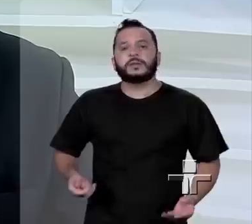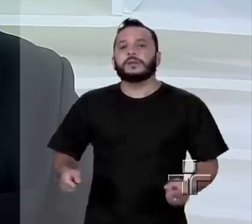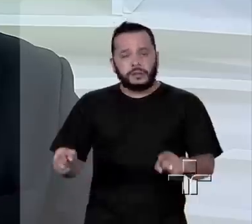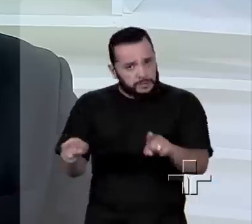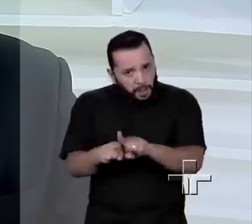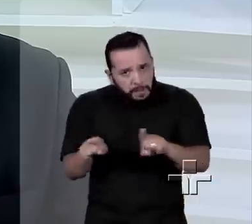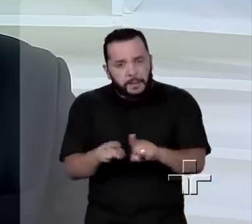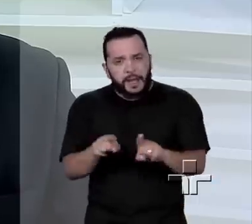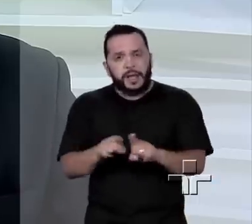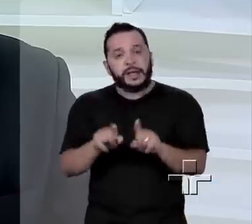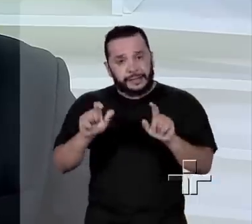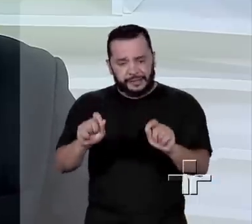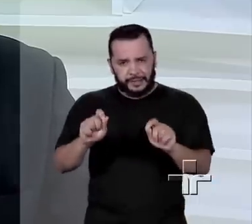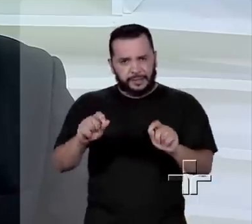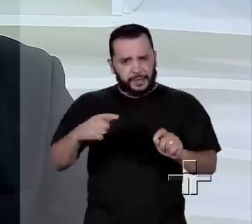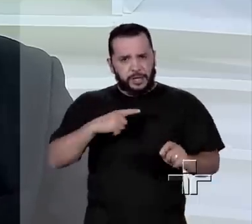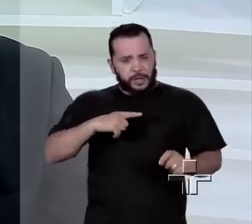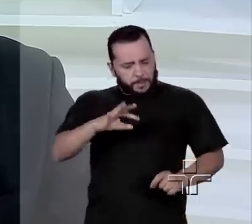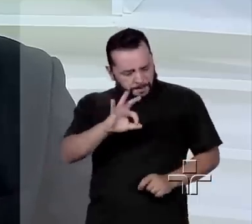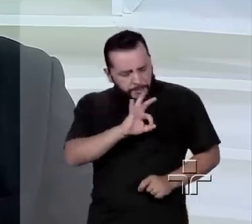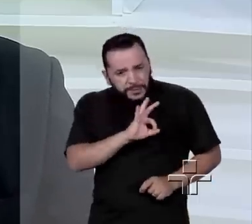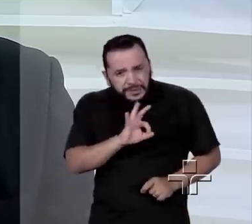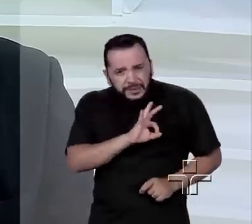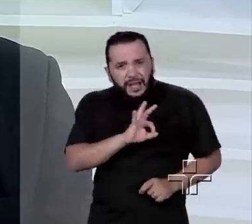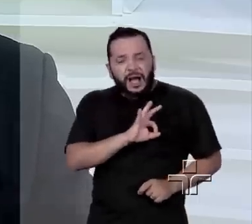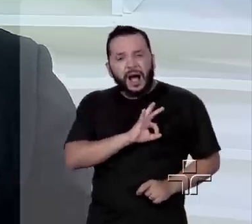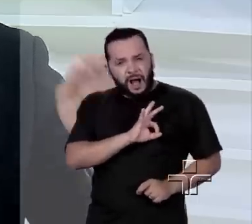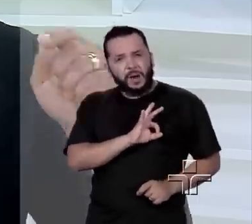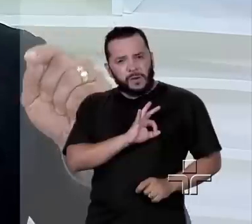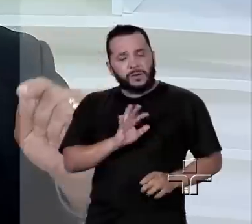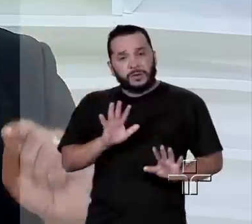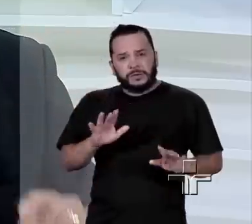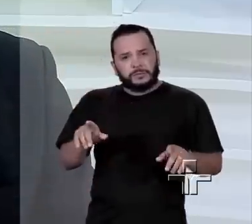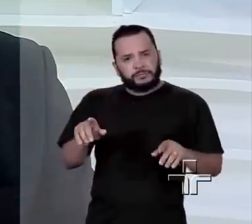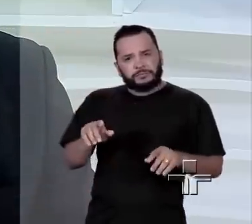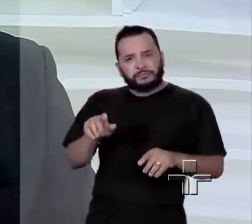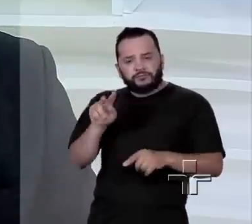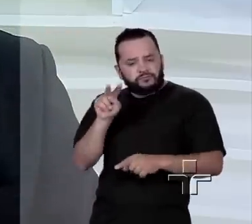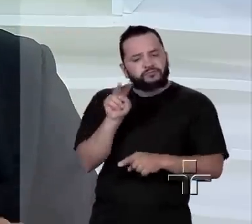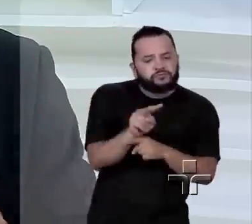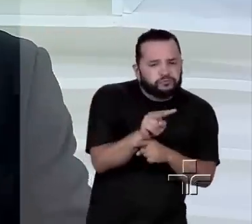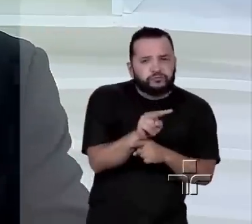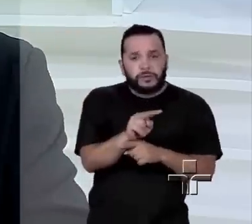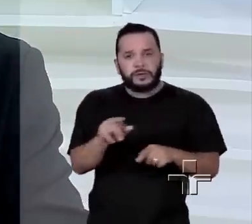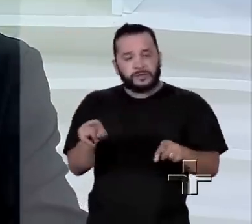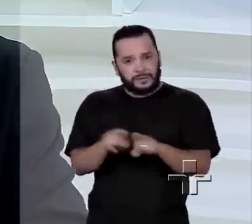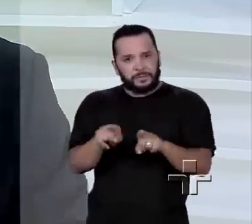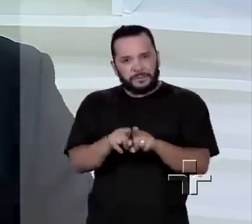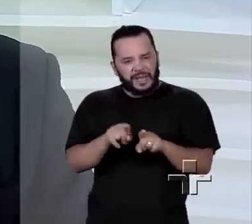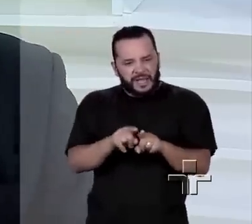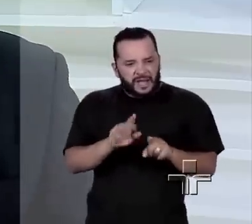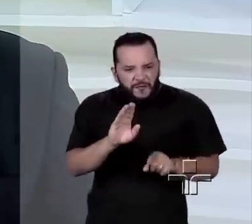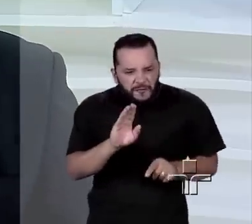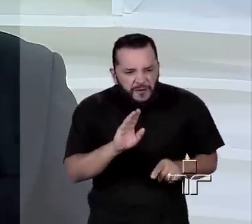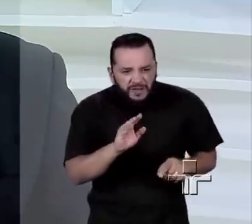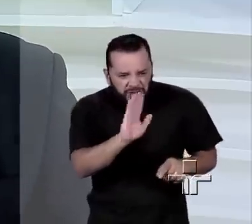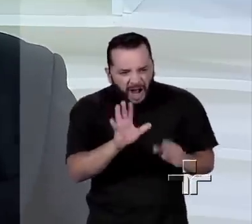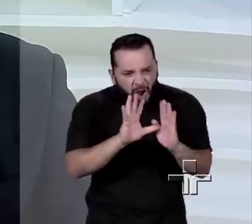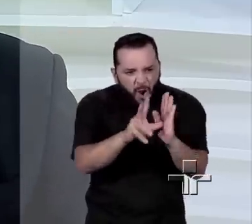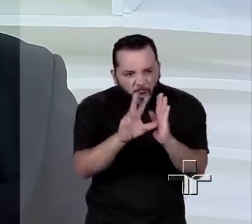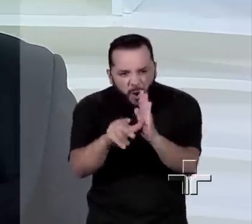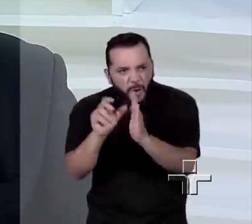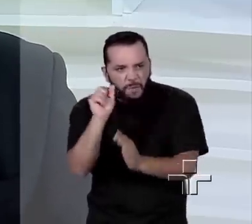participação da ação policial e a ação de justiça sobre quadrilhas de fraudadores